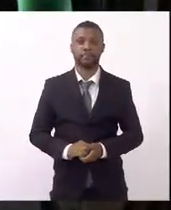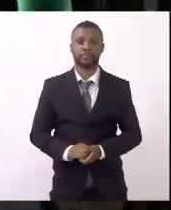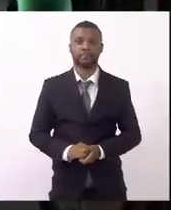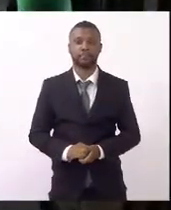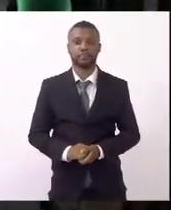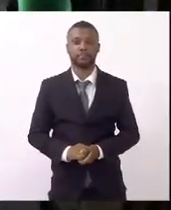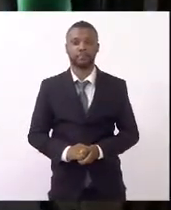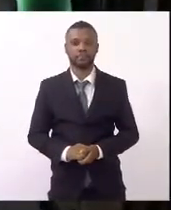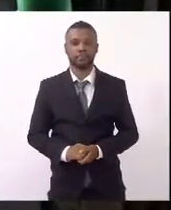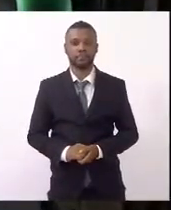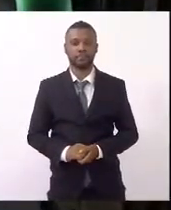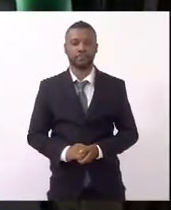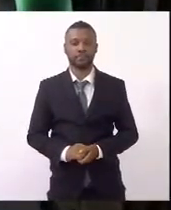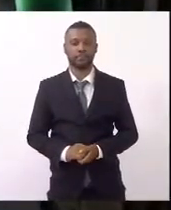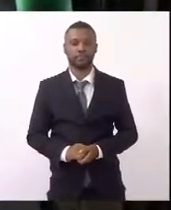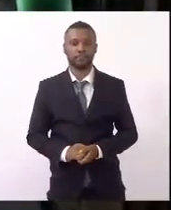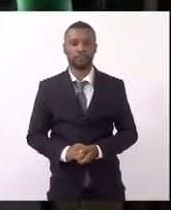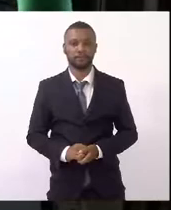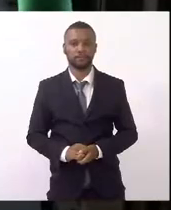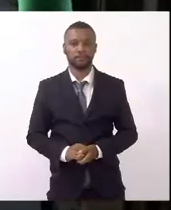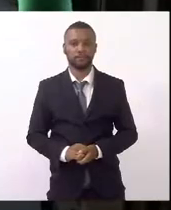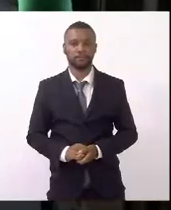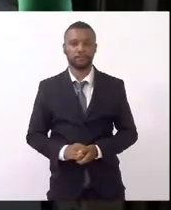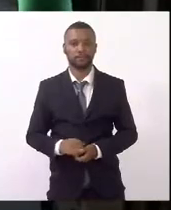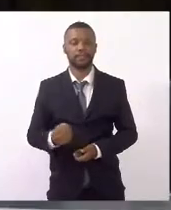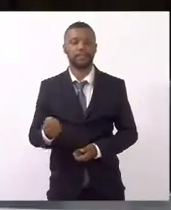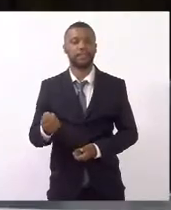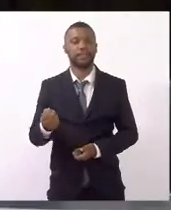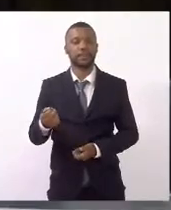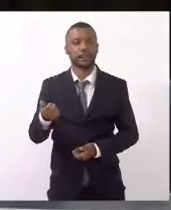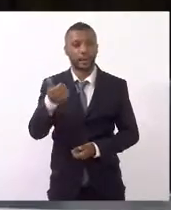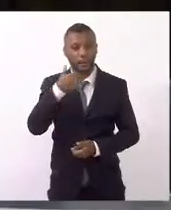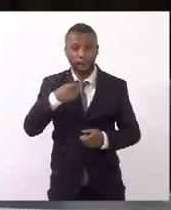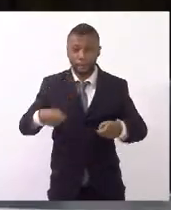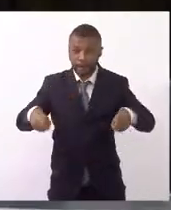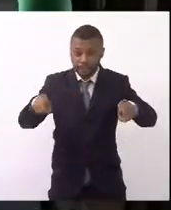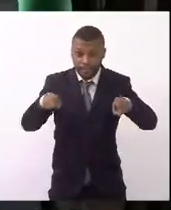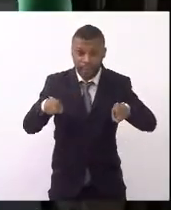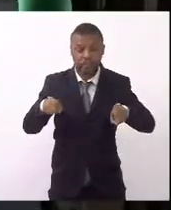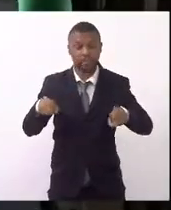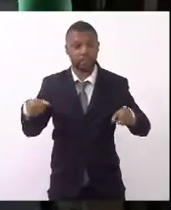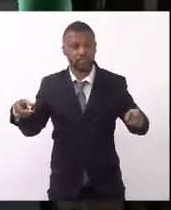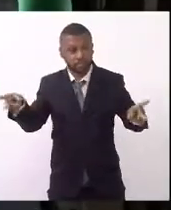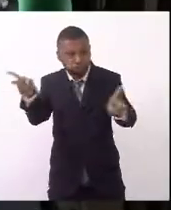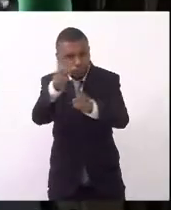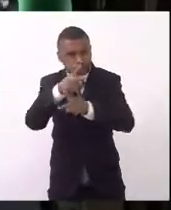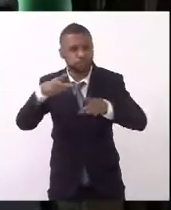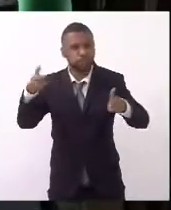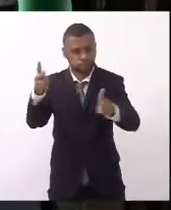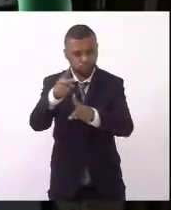E aí a irmã Elenice de olhar é